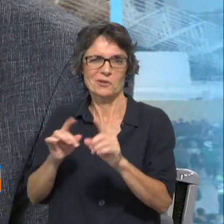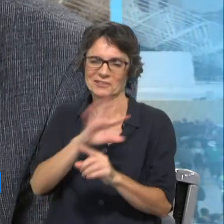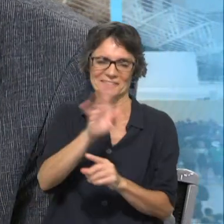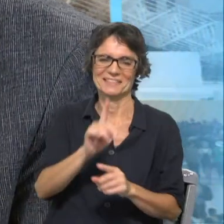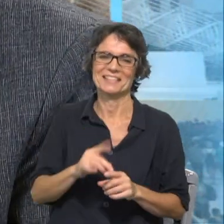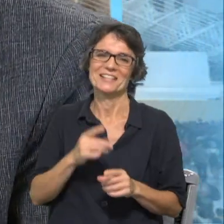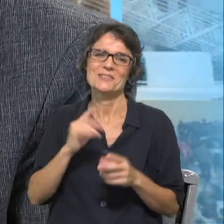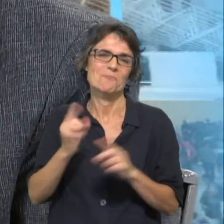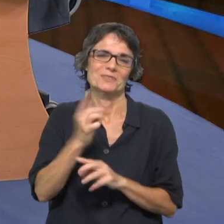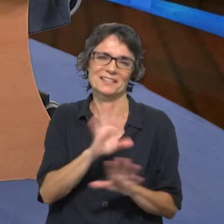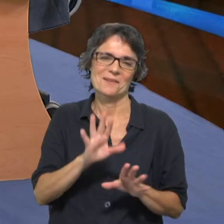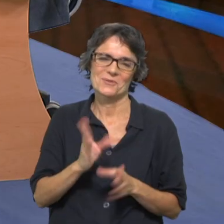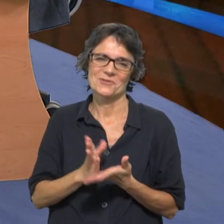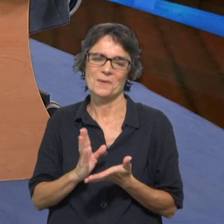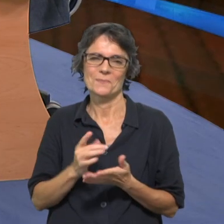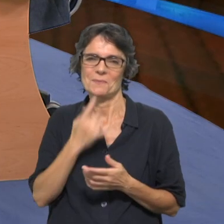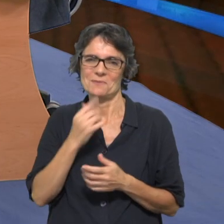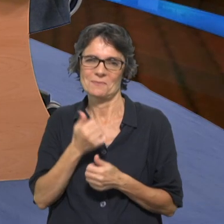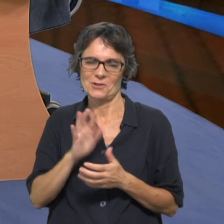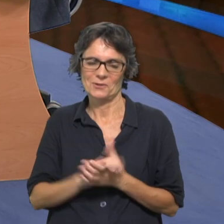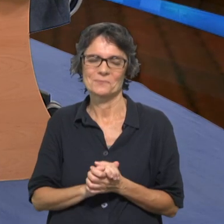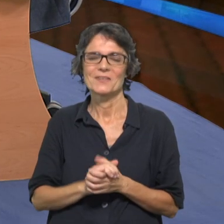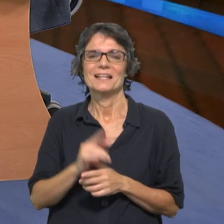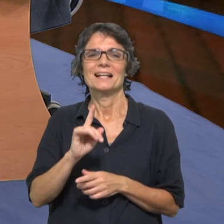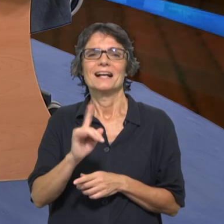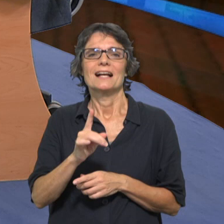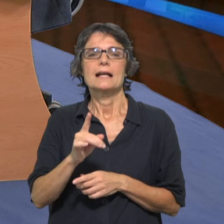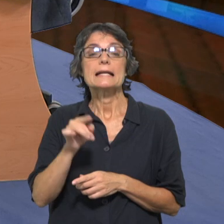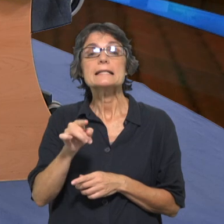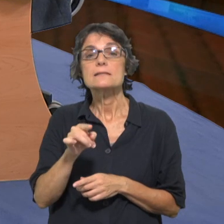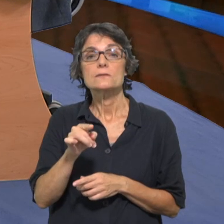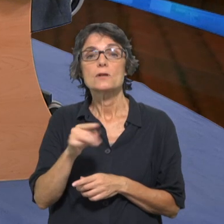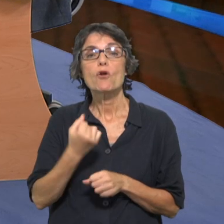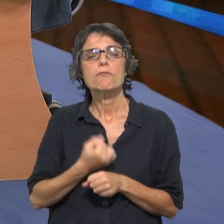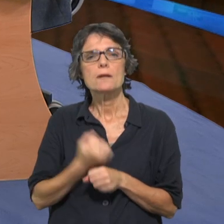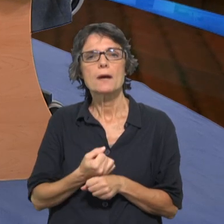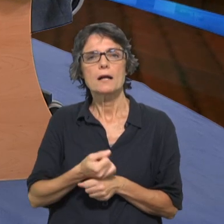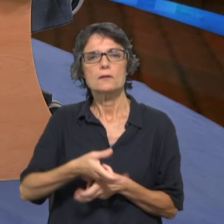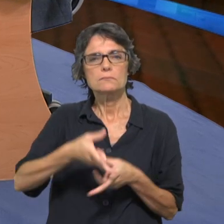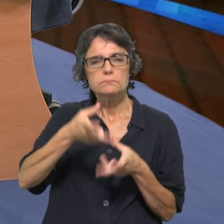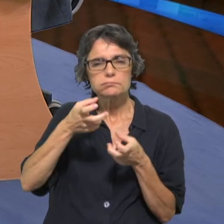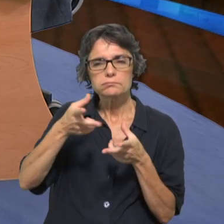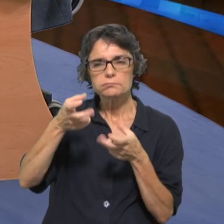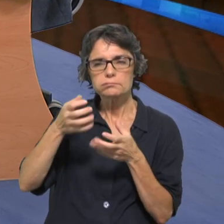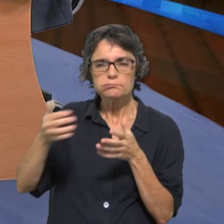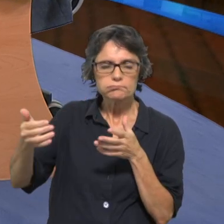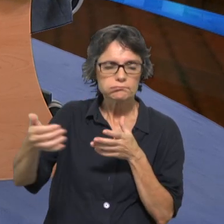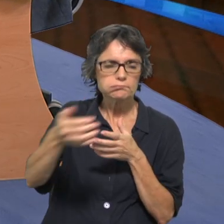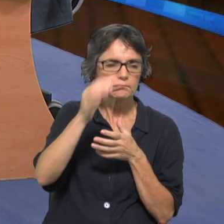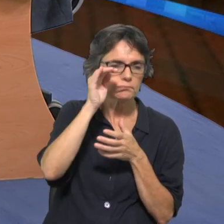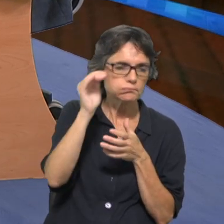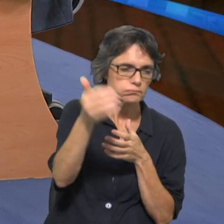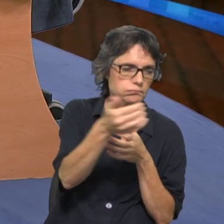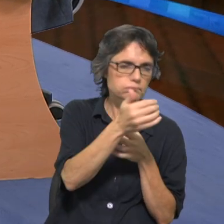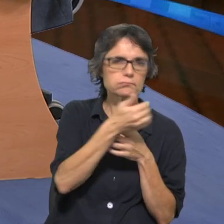Sim. Isto é um longo trabalho de escuta e de reflexão. Portanto, quando se chega ao ponto, e isso está dito